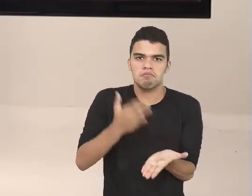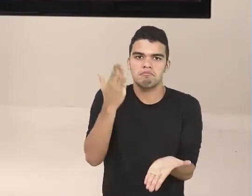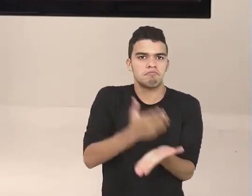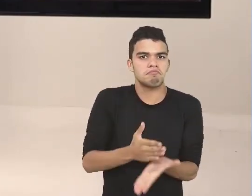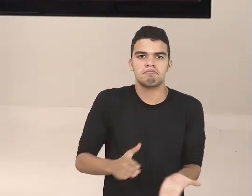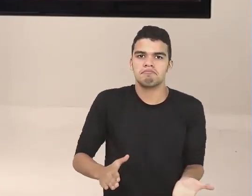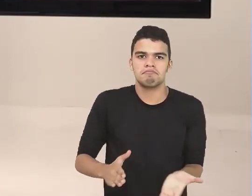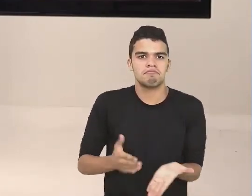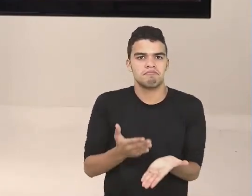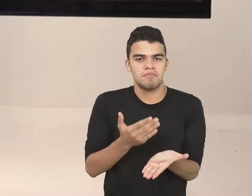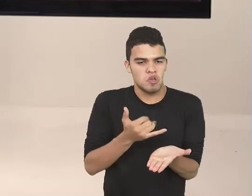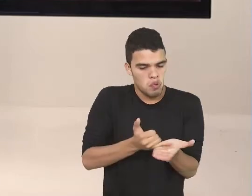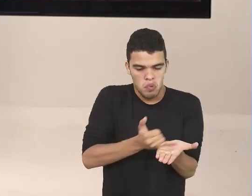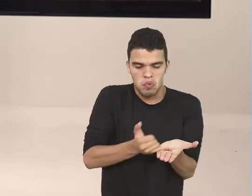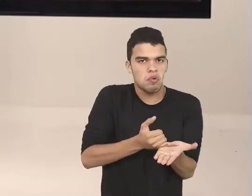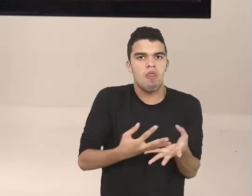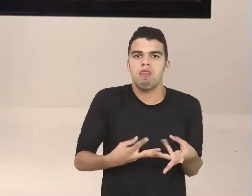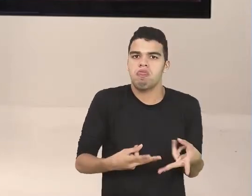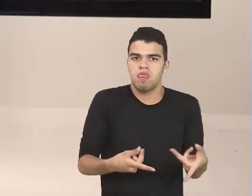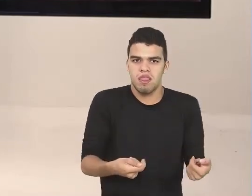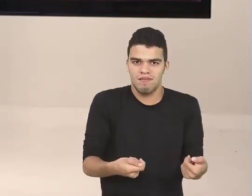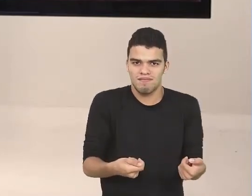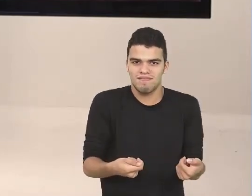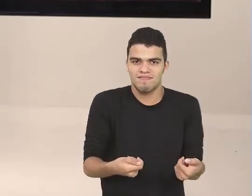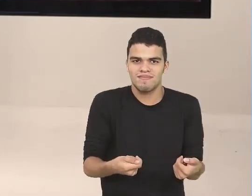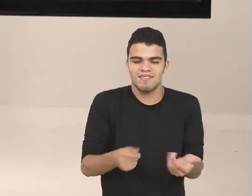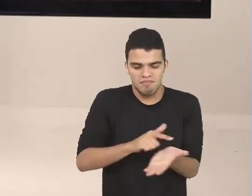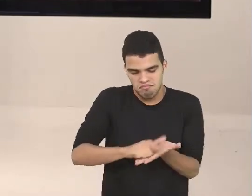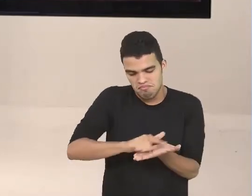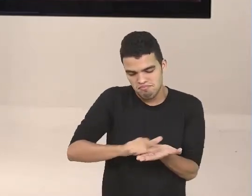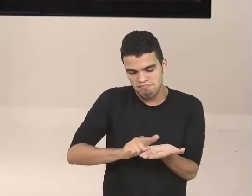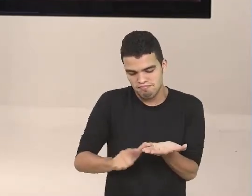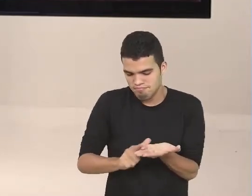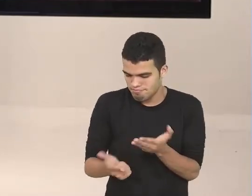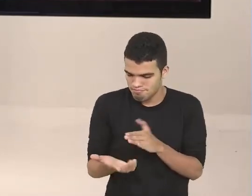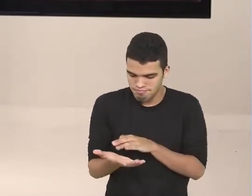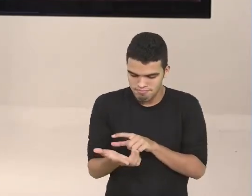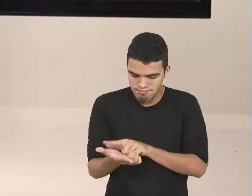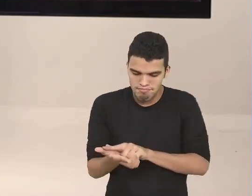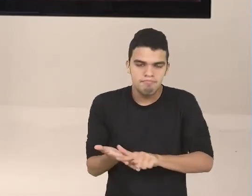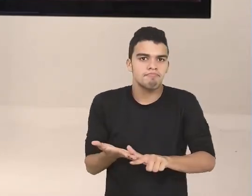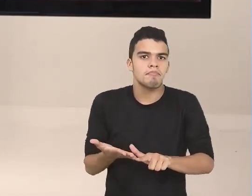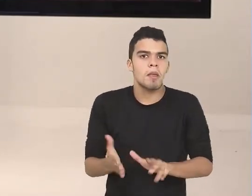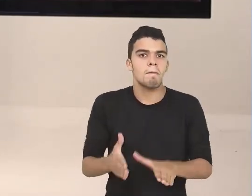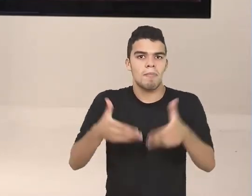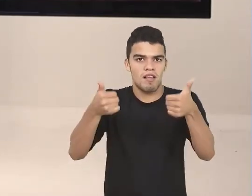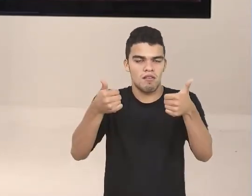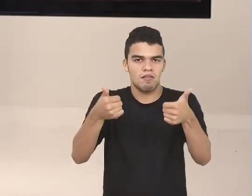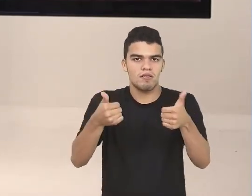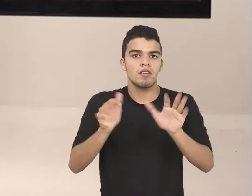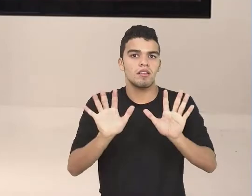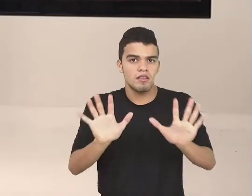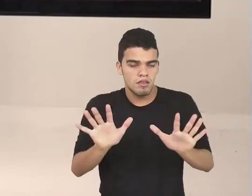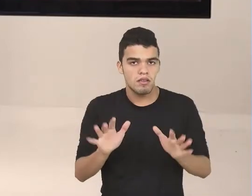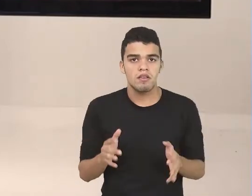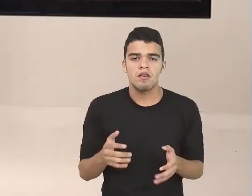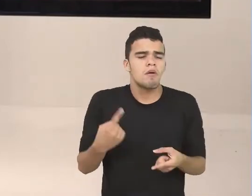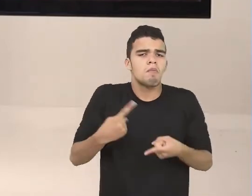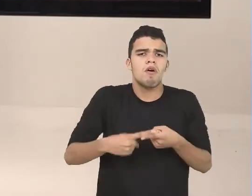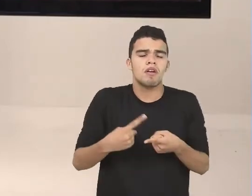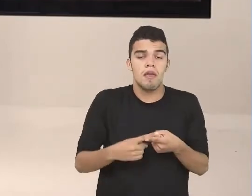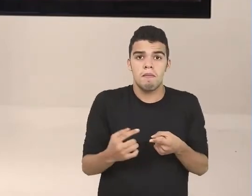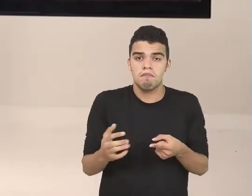das moléculas de gordura e você fica livre dela. Então, por que é tão eficaz você utilizar água e